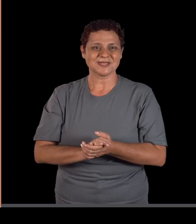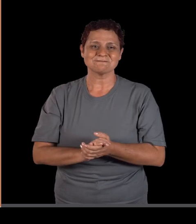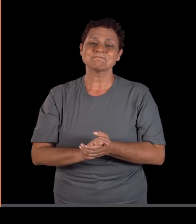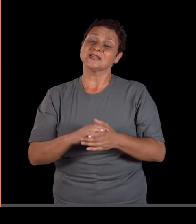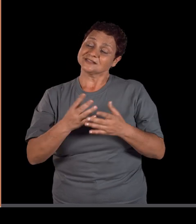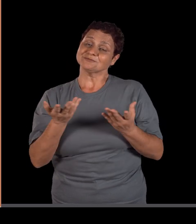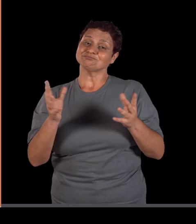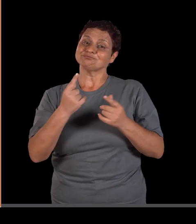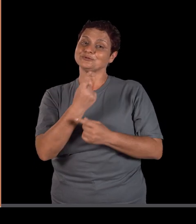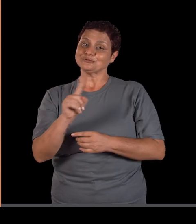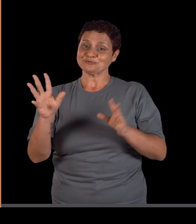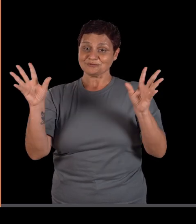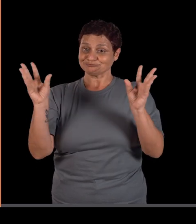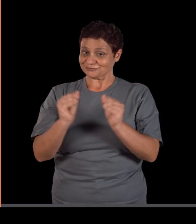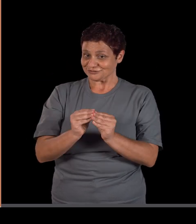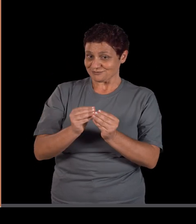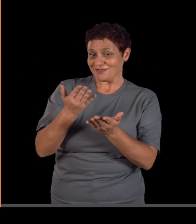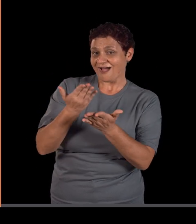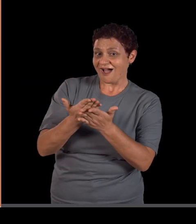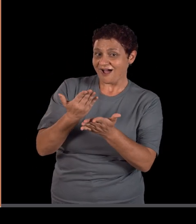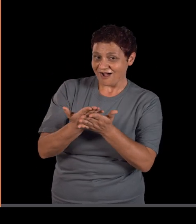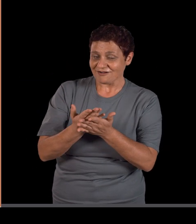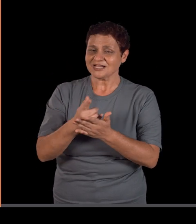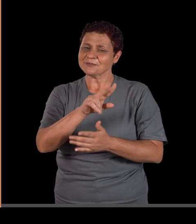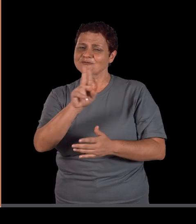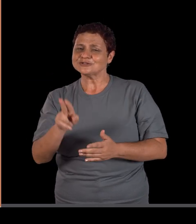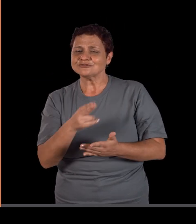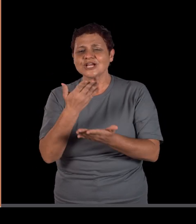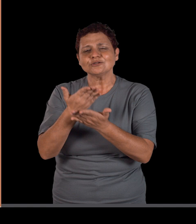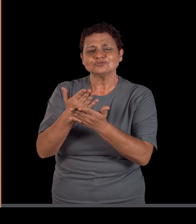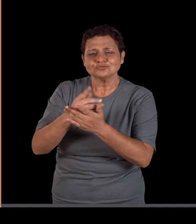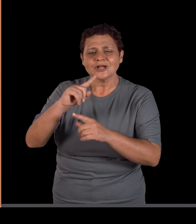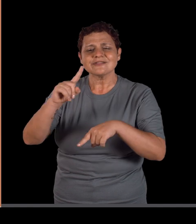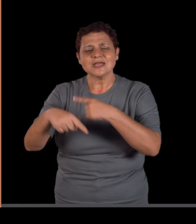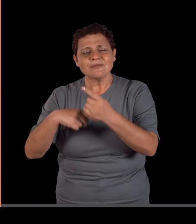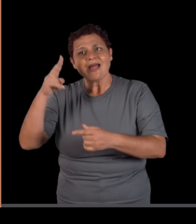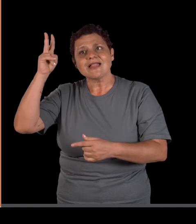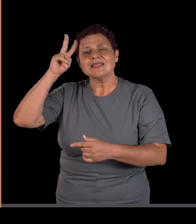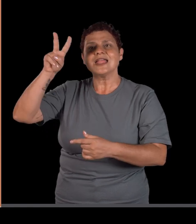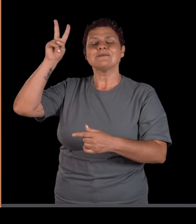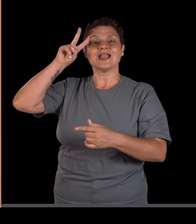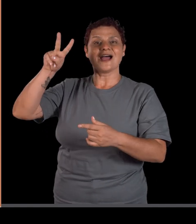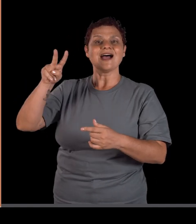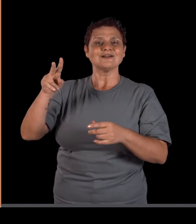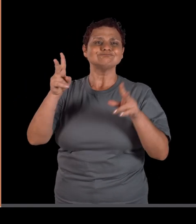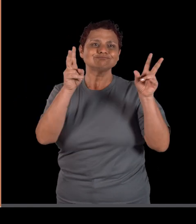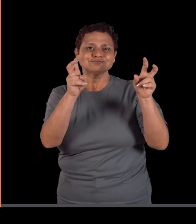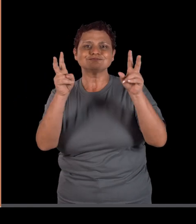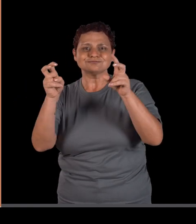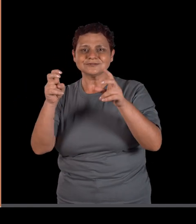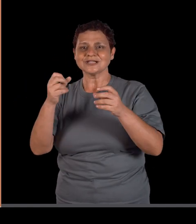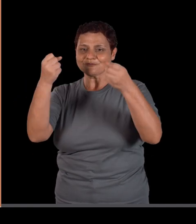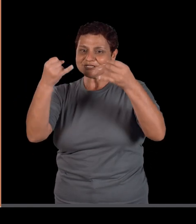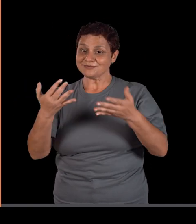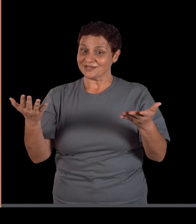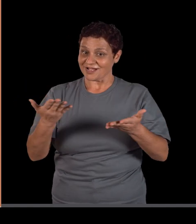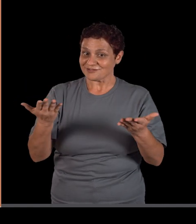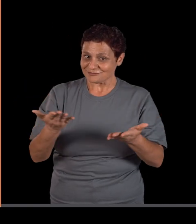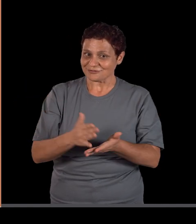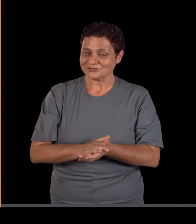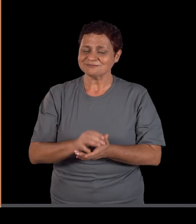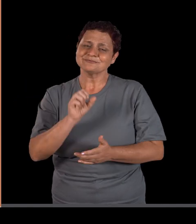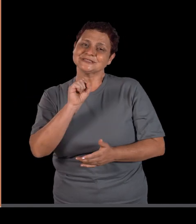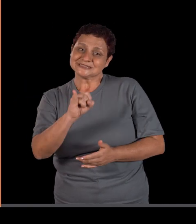resuminho da nossa aula para você usar para os seus estudos, para você recordar dos principais tópicos abordados aqui nessa